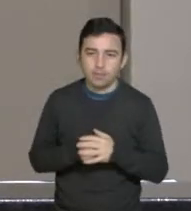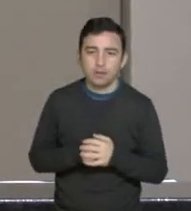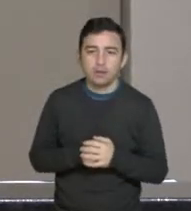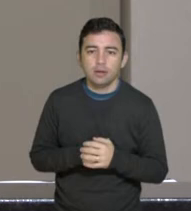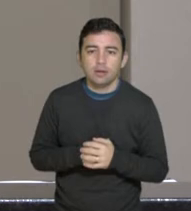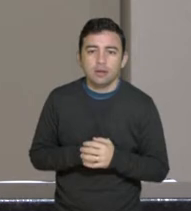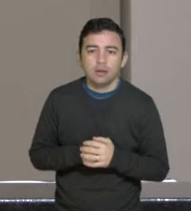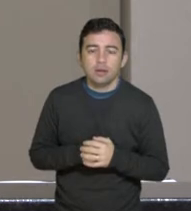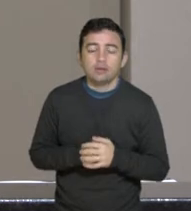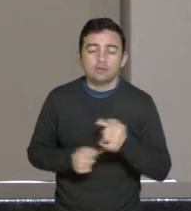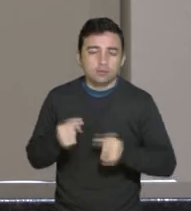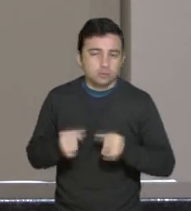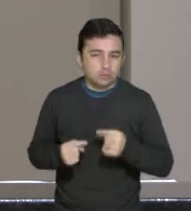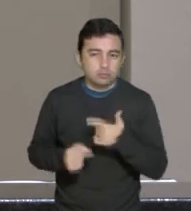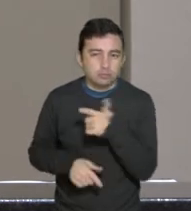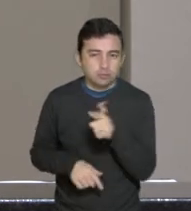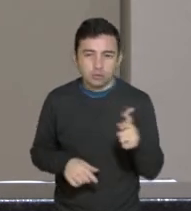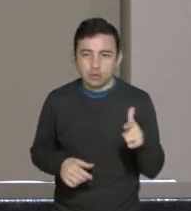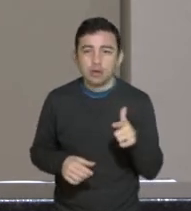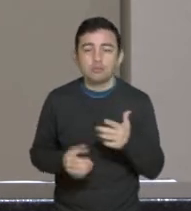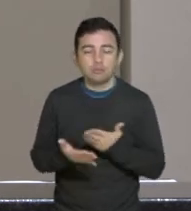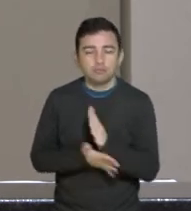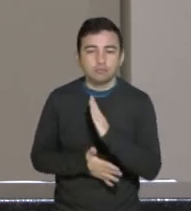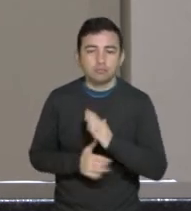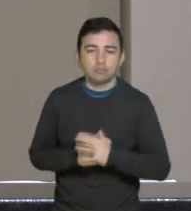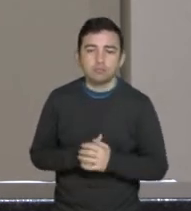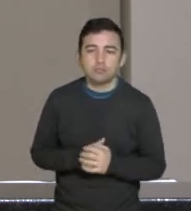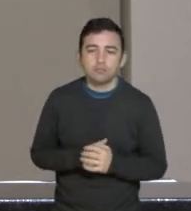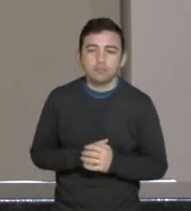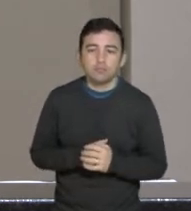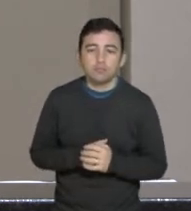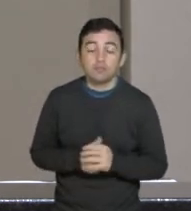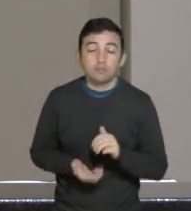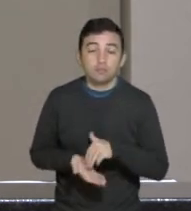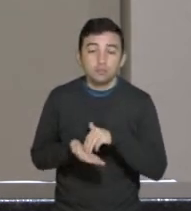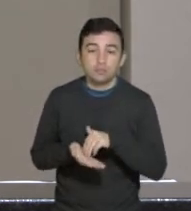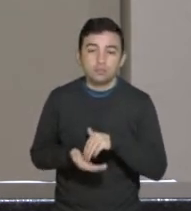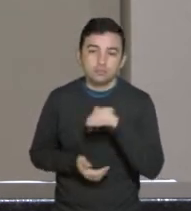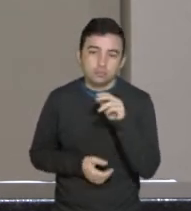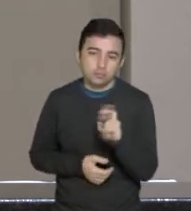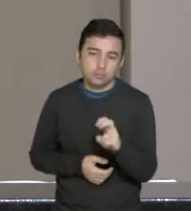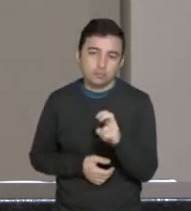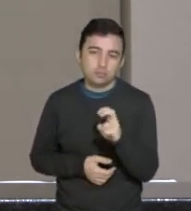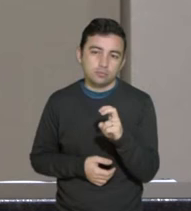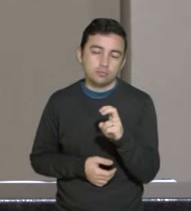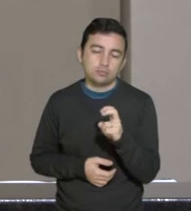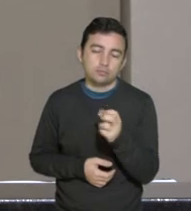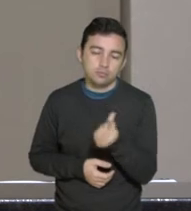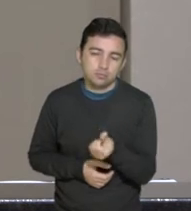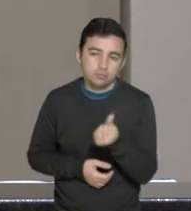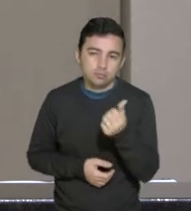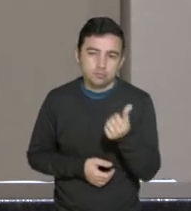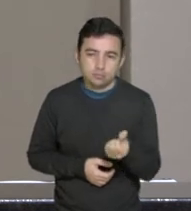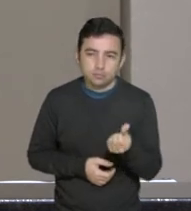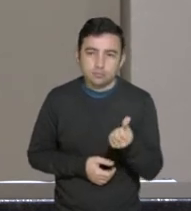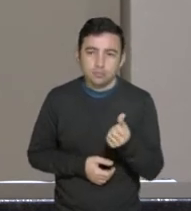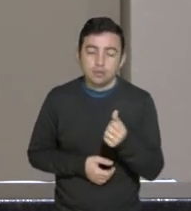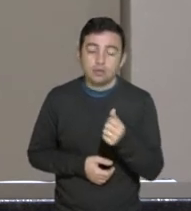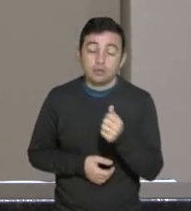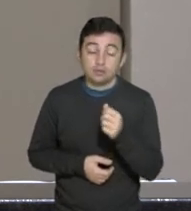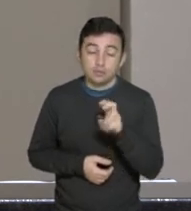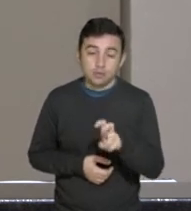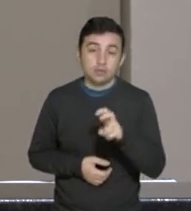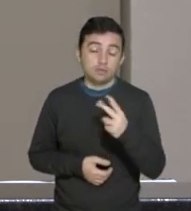queira discuti-lo, em votação, aprovada. Moção 526, autor a